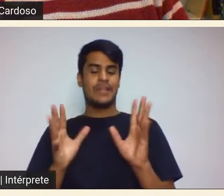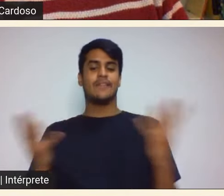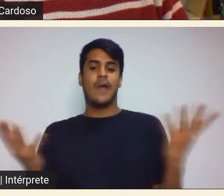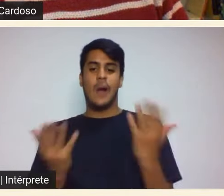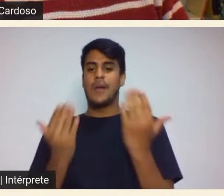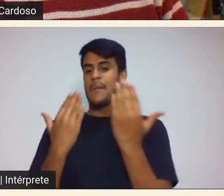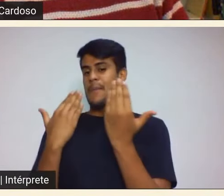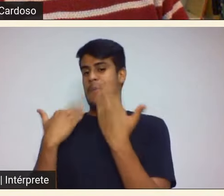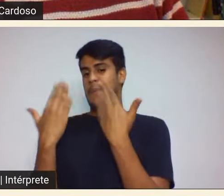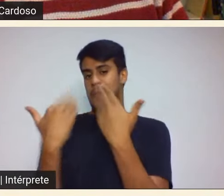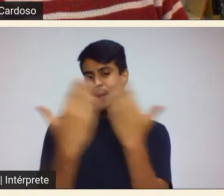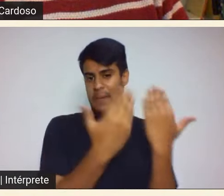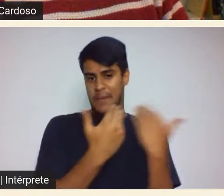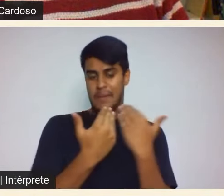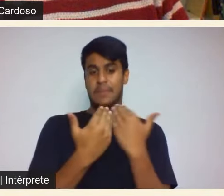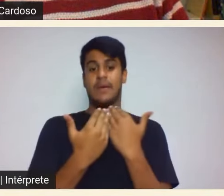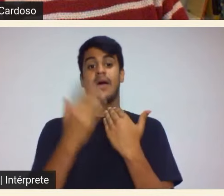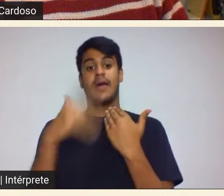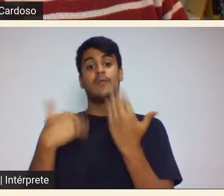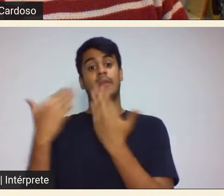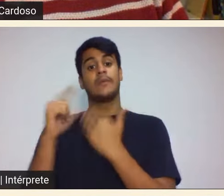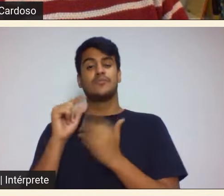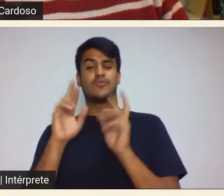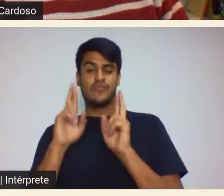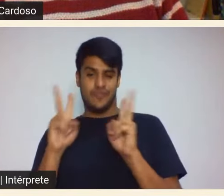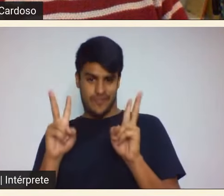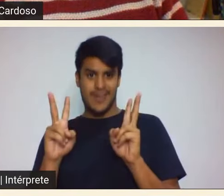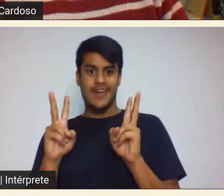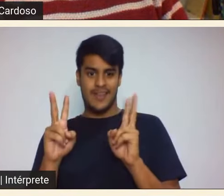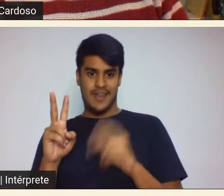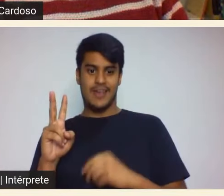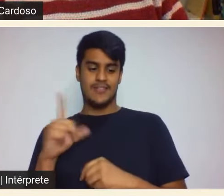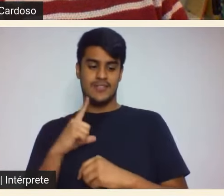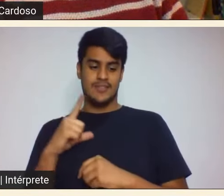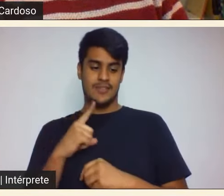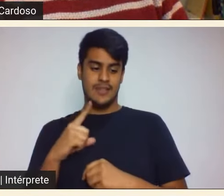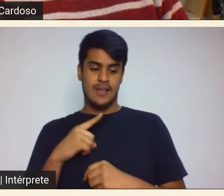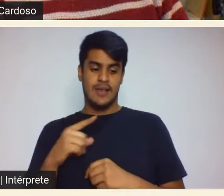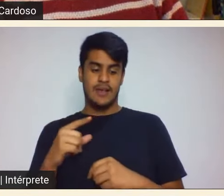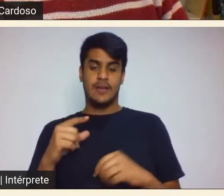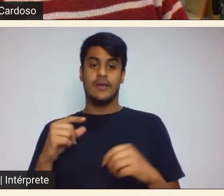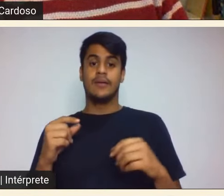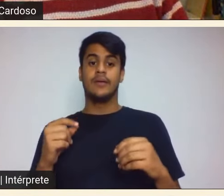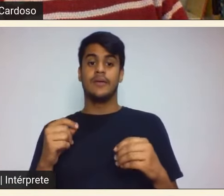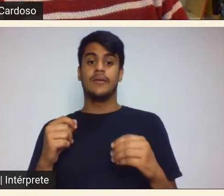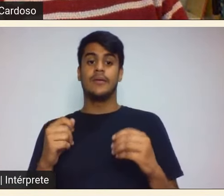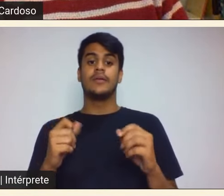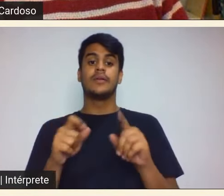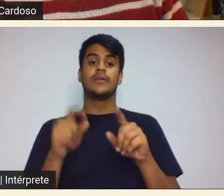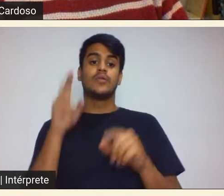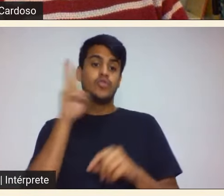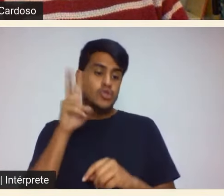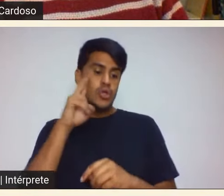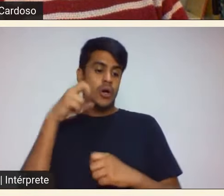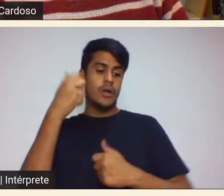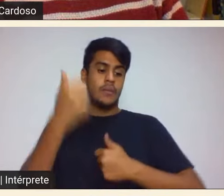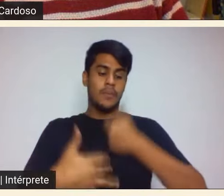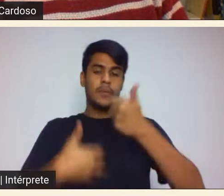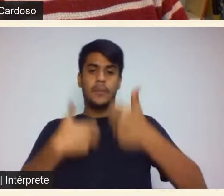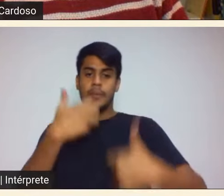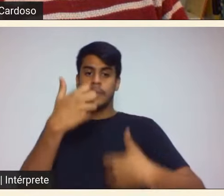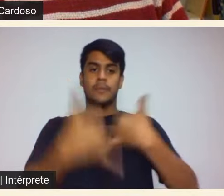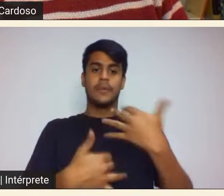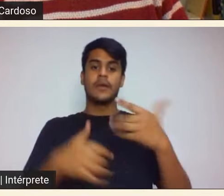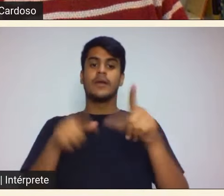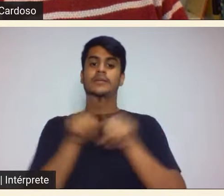debate, hoje um debate um pouco diferente, né, do artístico, se encontrando com a historiografia e uma perspectiva